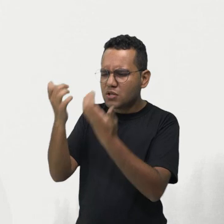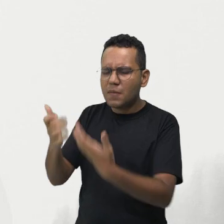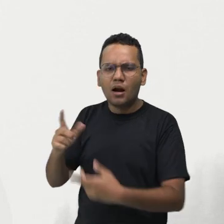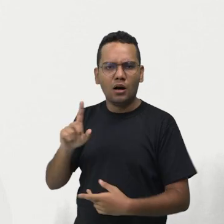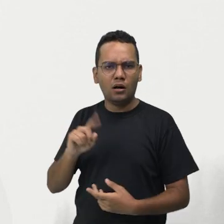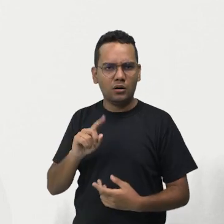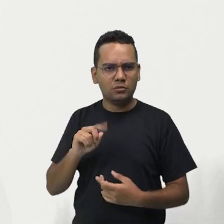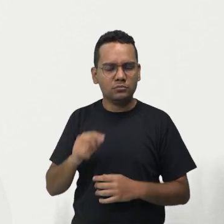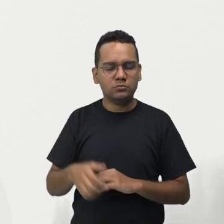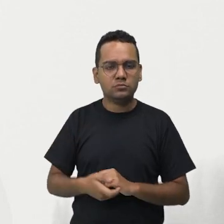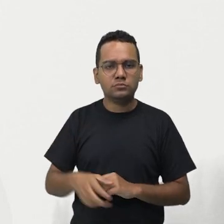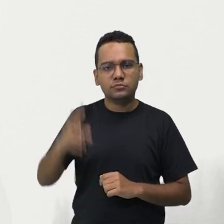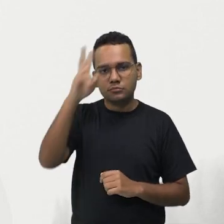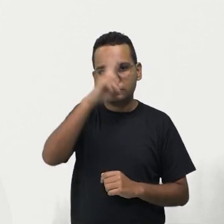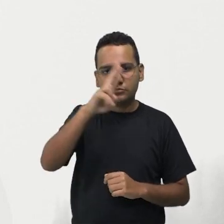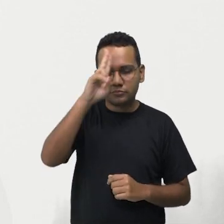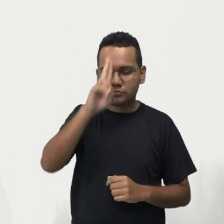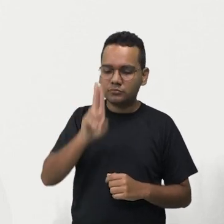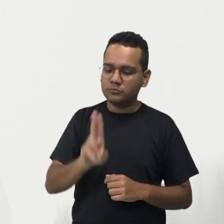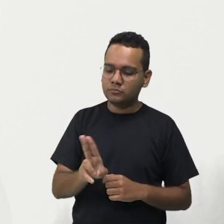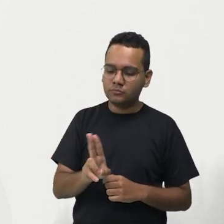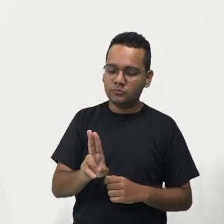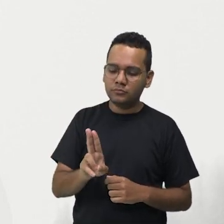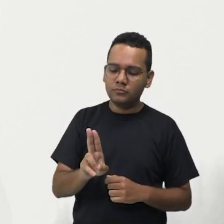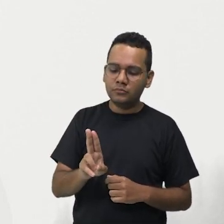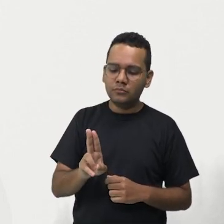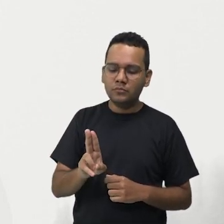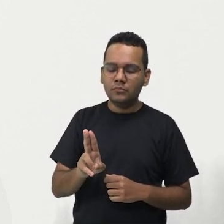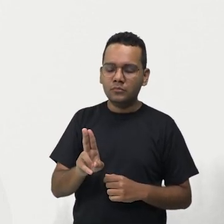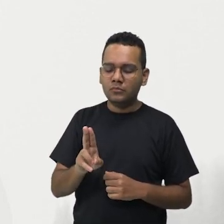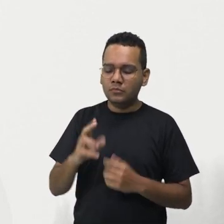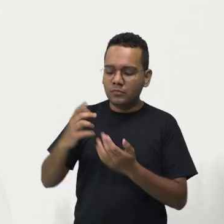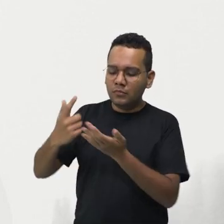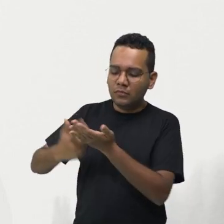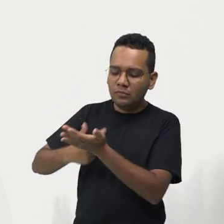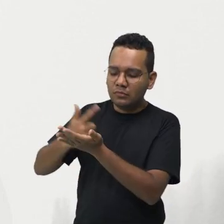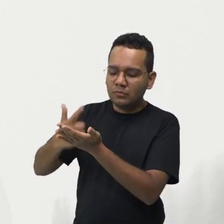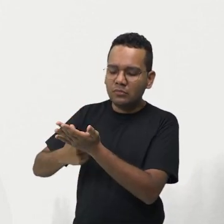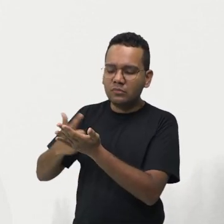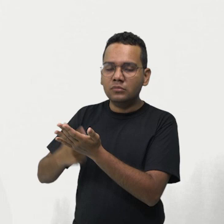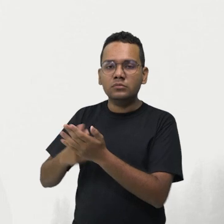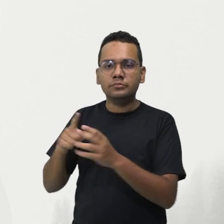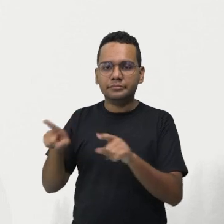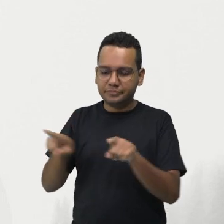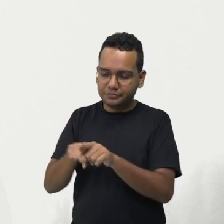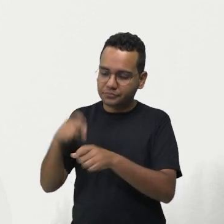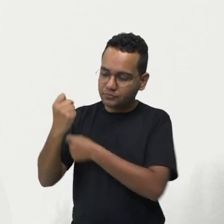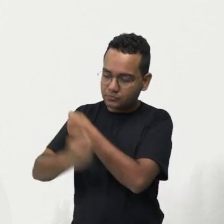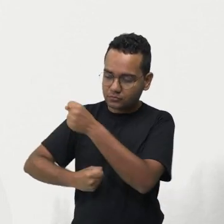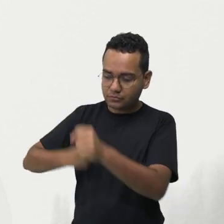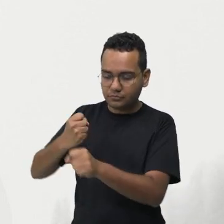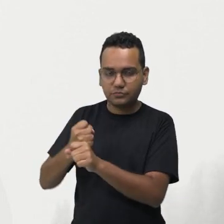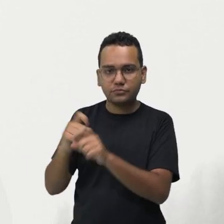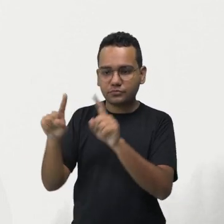dele, referência à obra, ao texto original, com a indicação do ano, entre parênteses, certo?